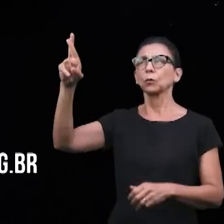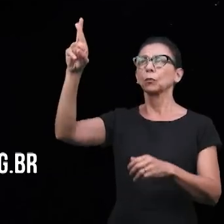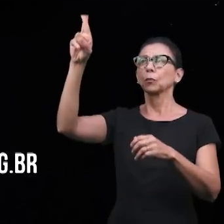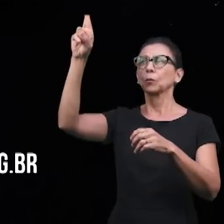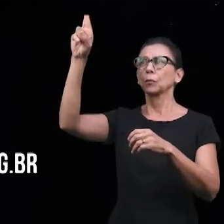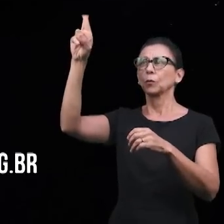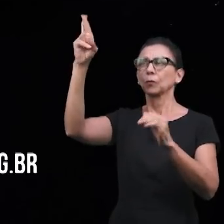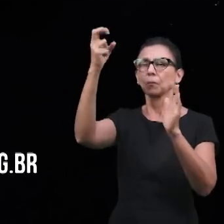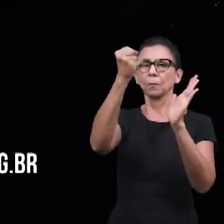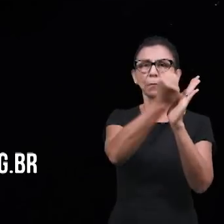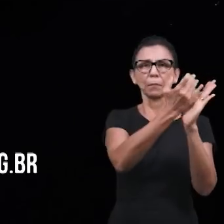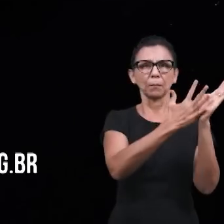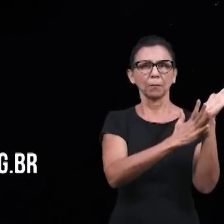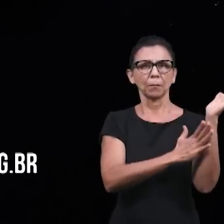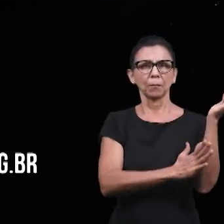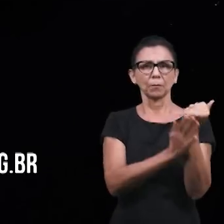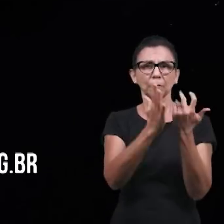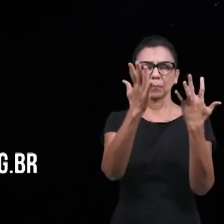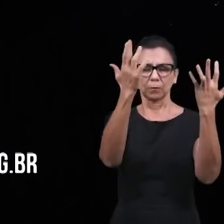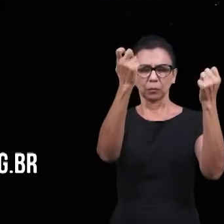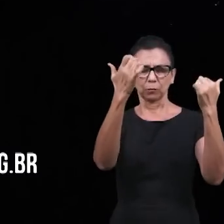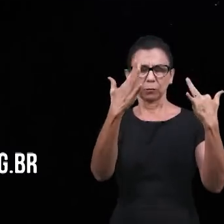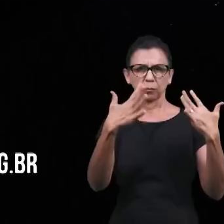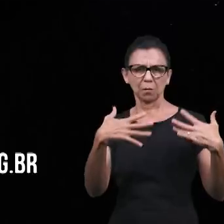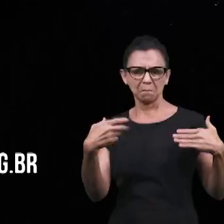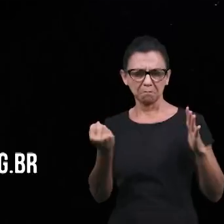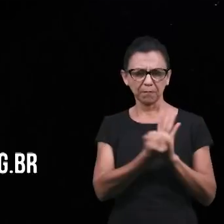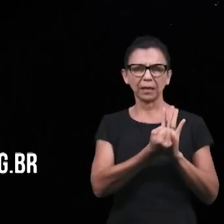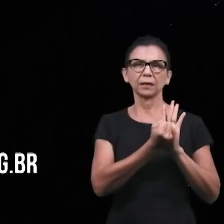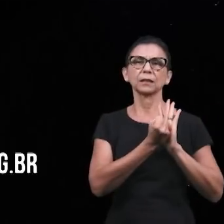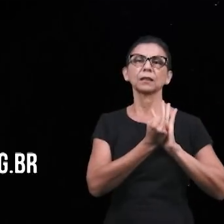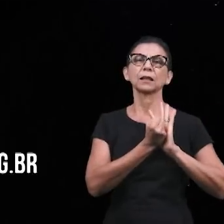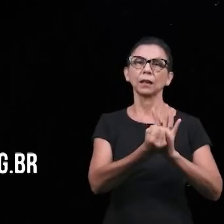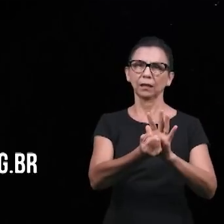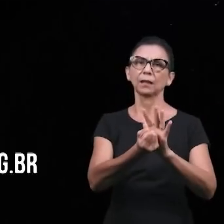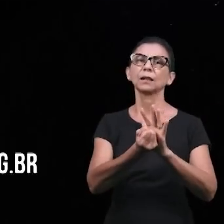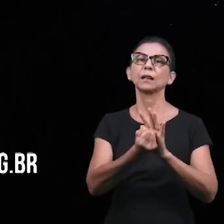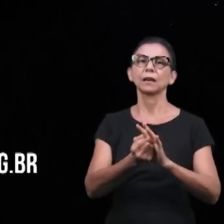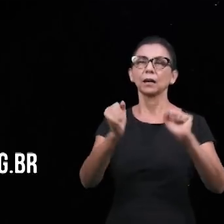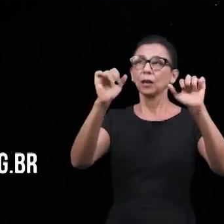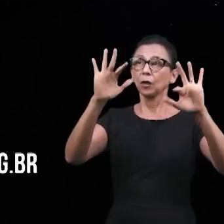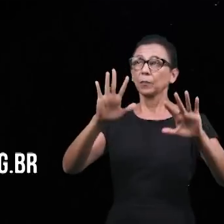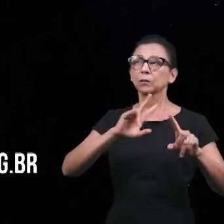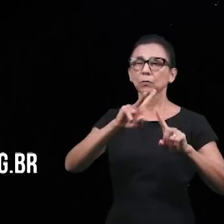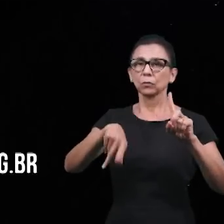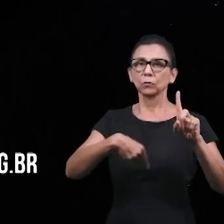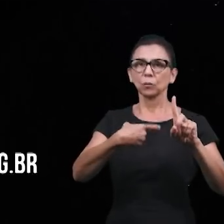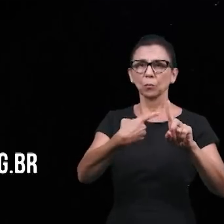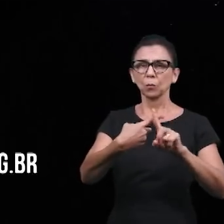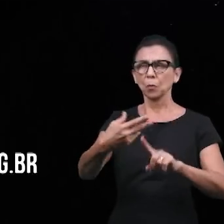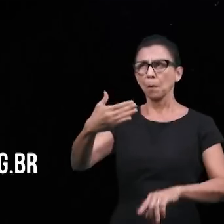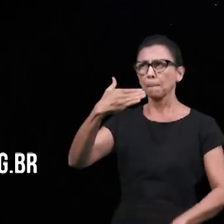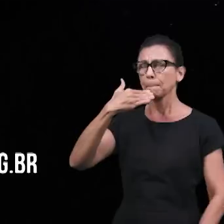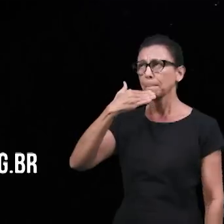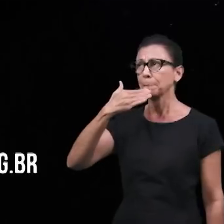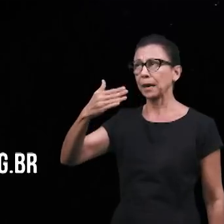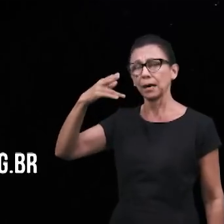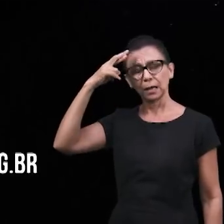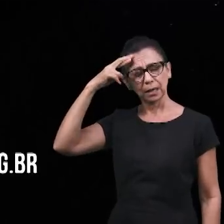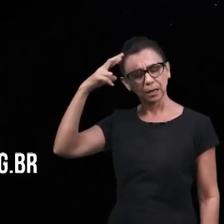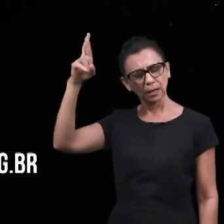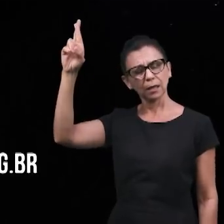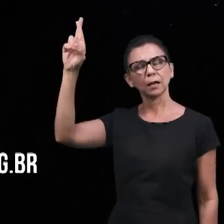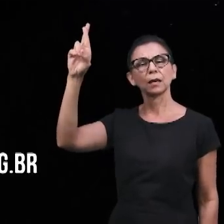sobre mim, porção dobrada, ó Senhor, me